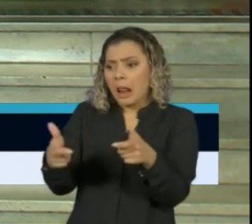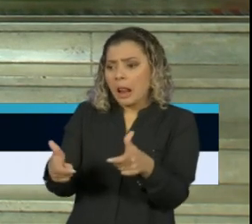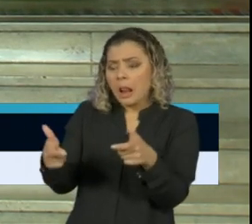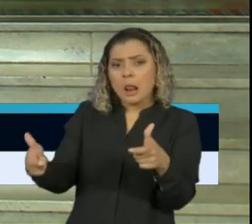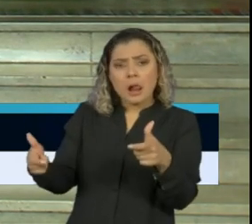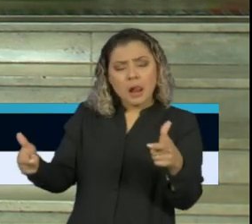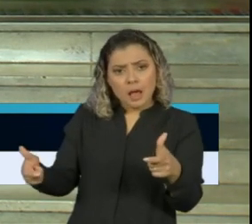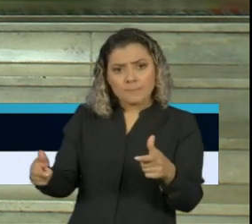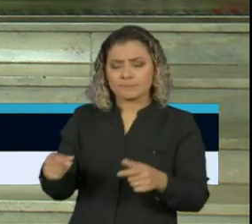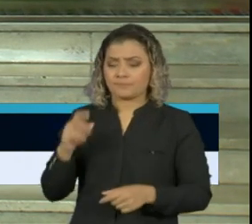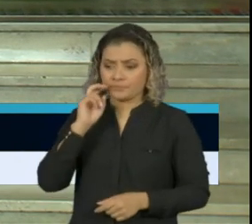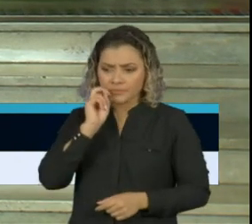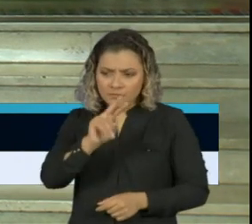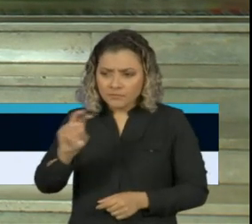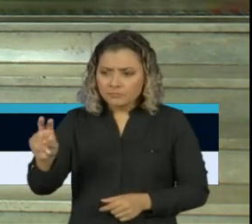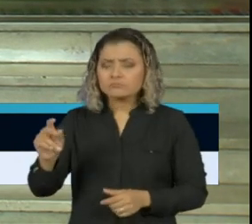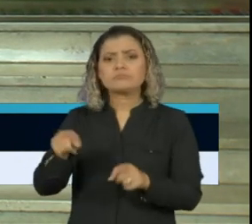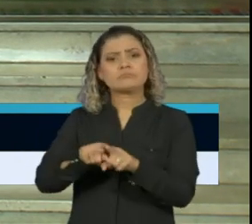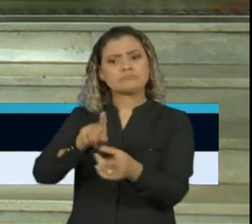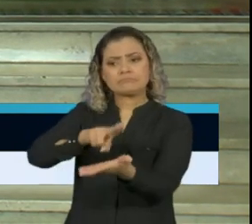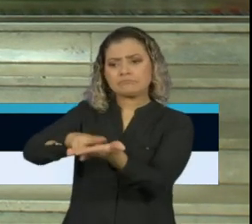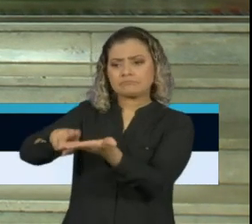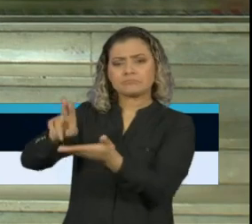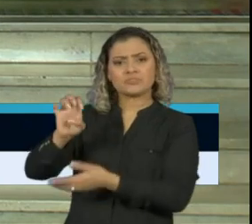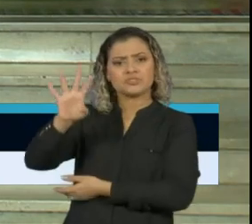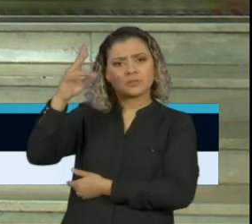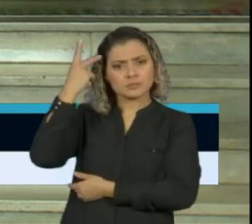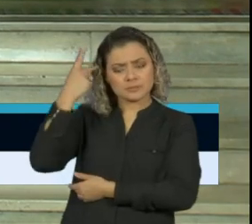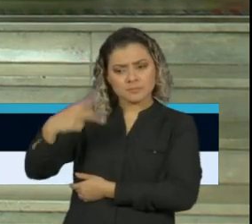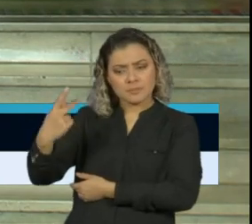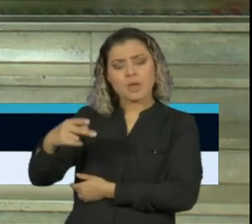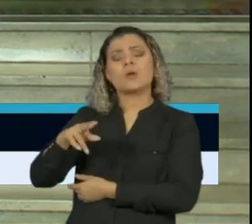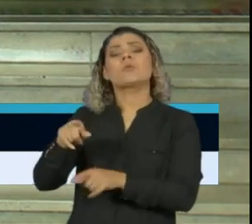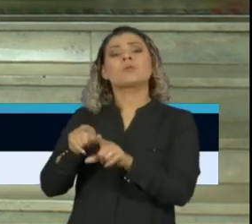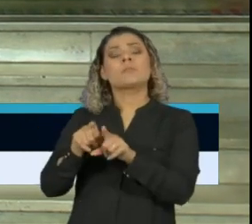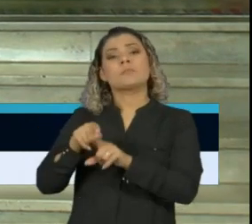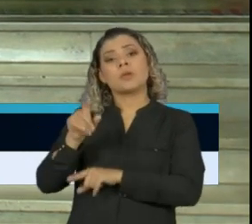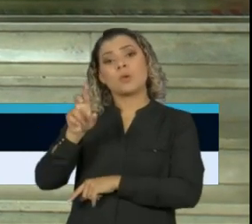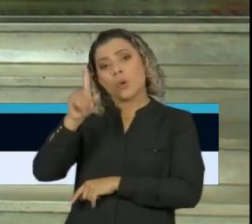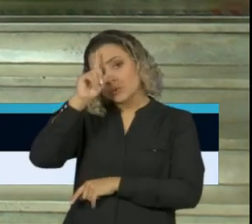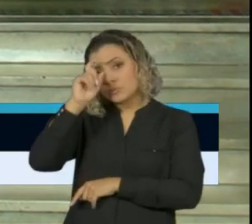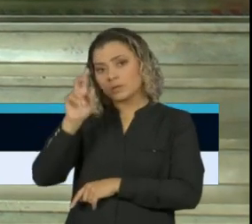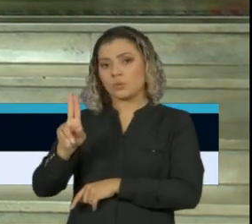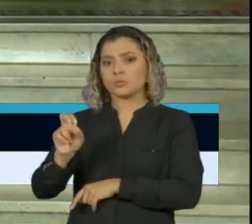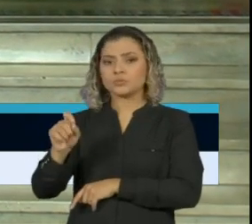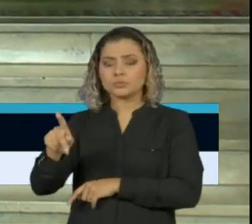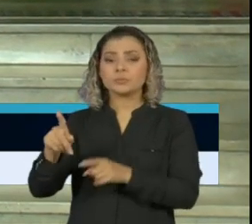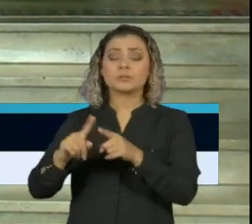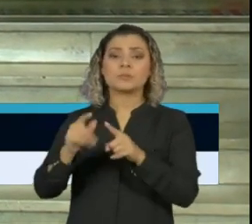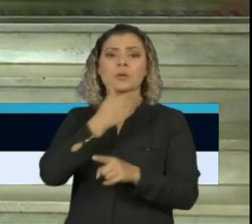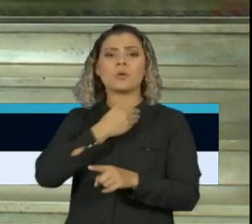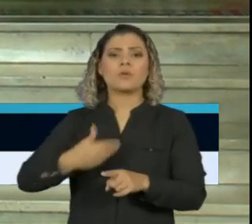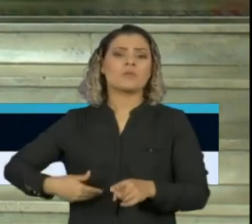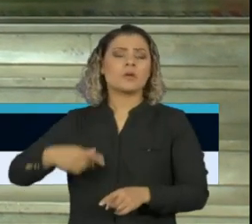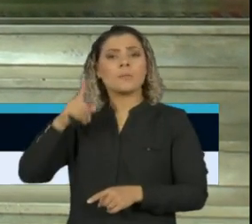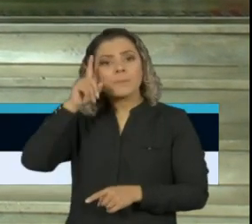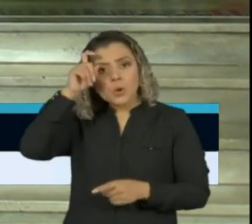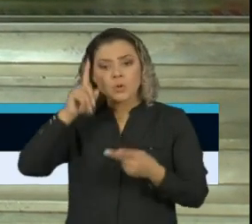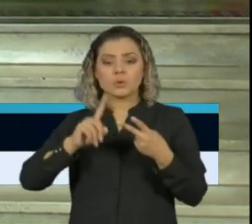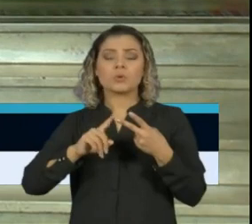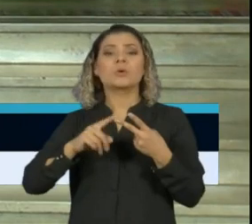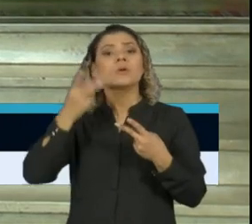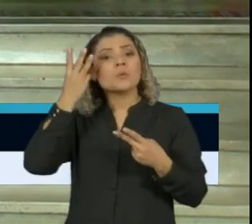oferta está acompanhando a demanda de leitos no estado de São Paulo? E a segunda pergunta é sobre o juiz Sérgio Moro. O governador do Rio de Janeiro já se